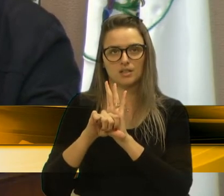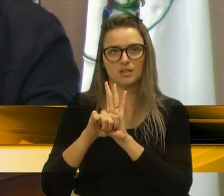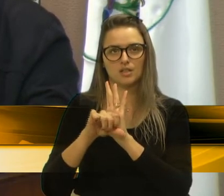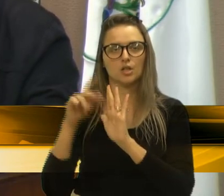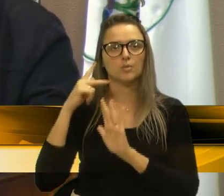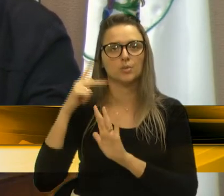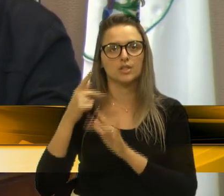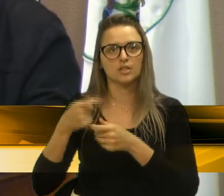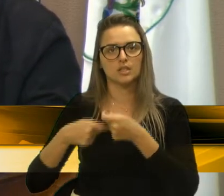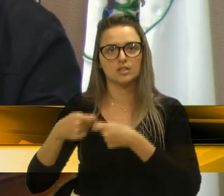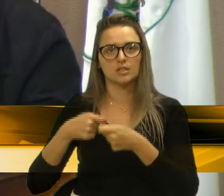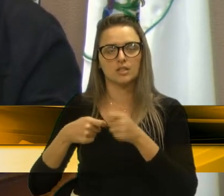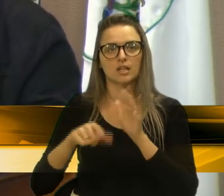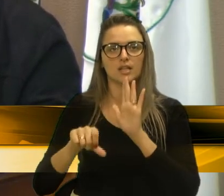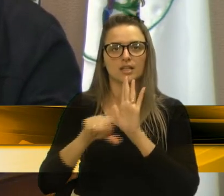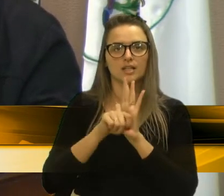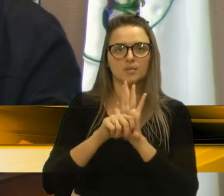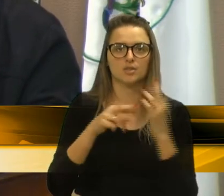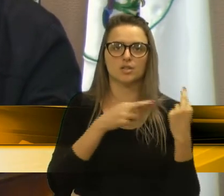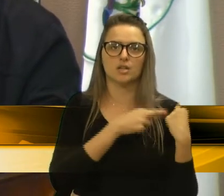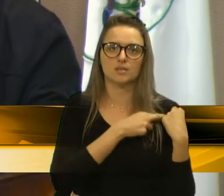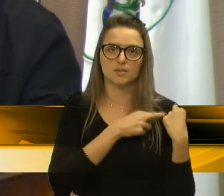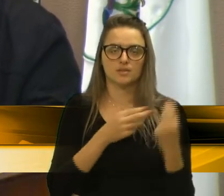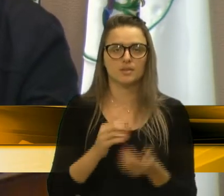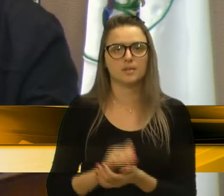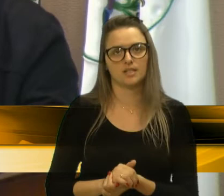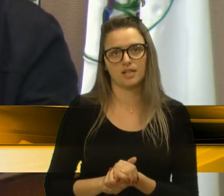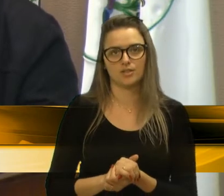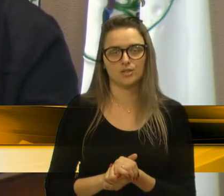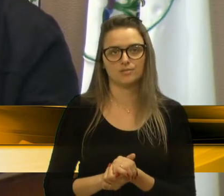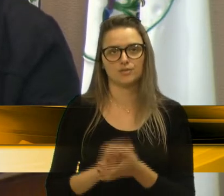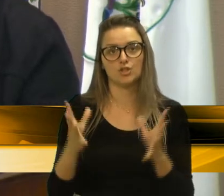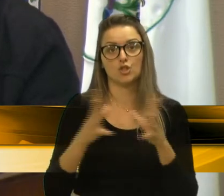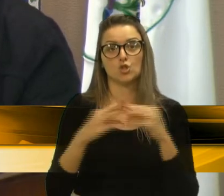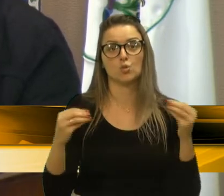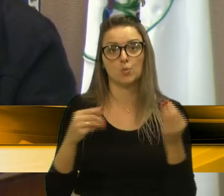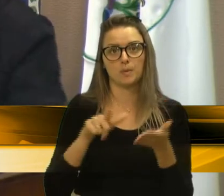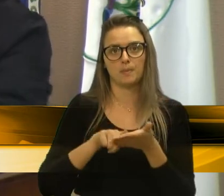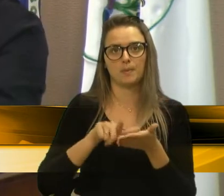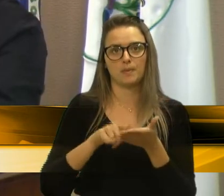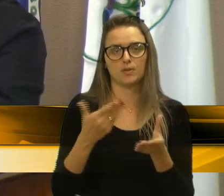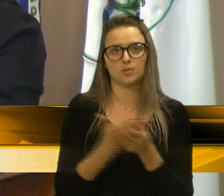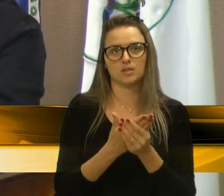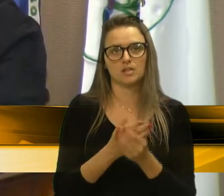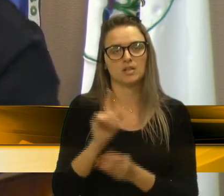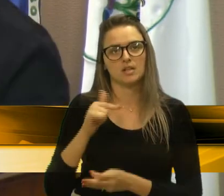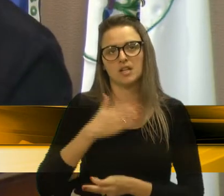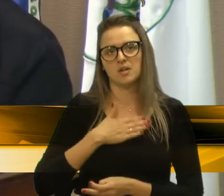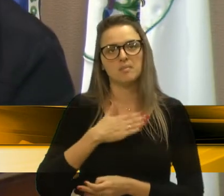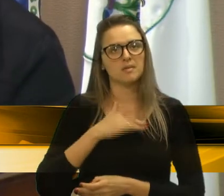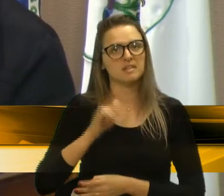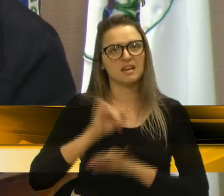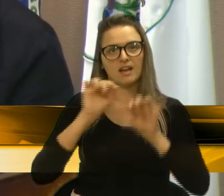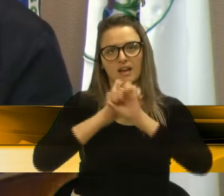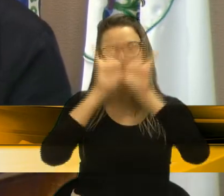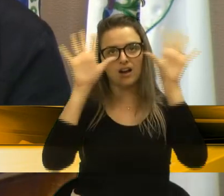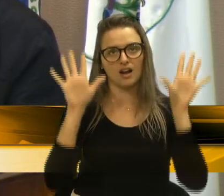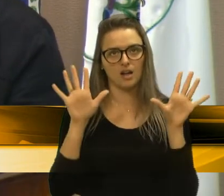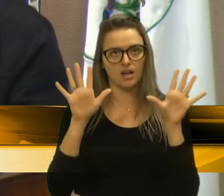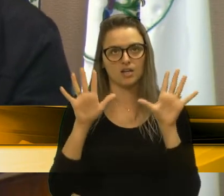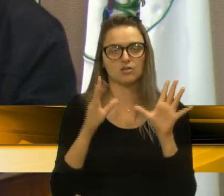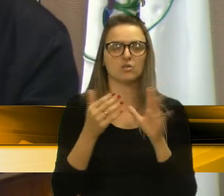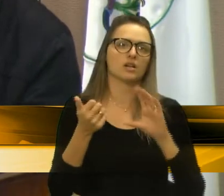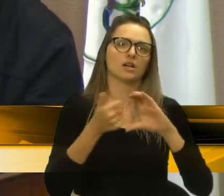política administrativa, crime de responsabilidade, inclusive. Tá? Então, está, para mim, perfeitamente caracterizado